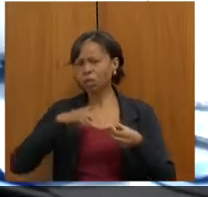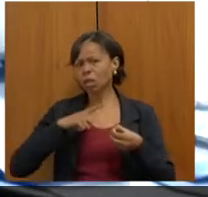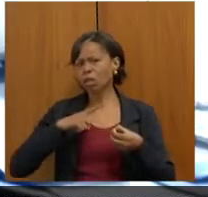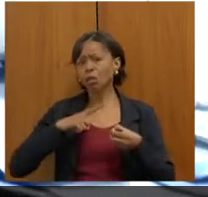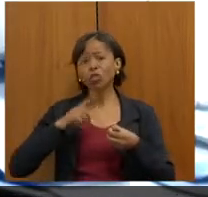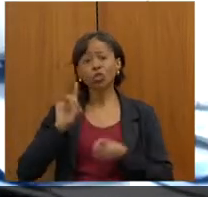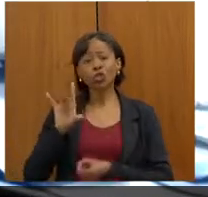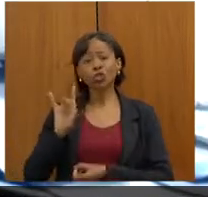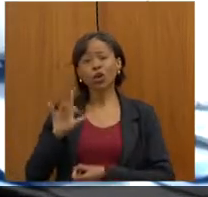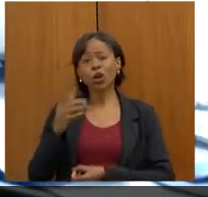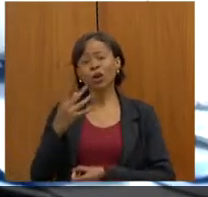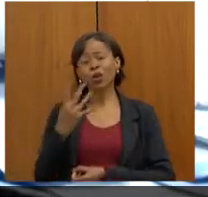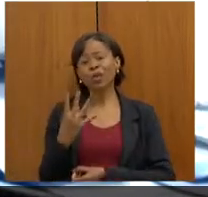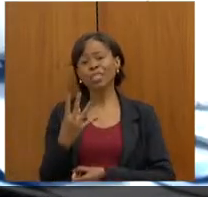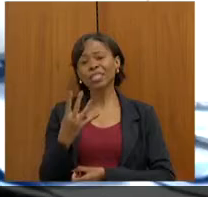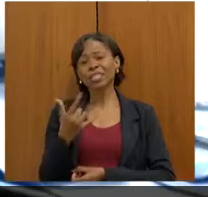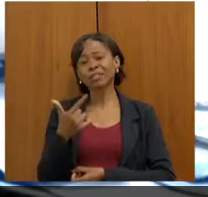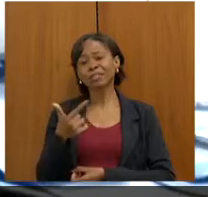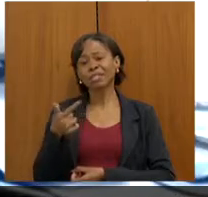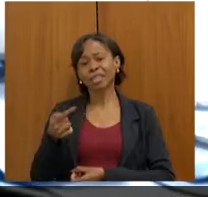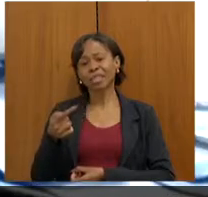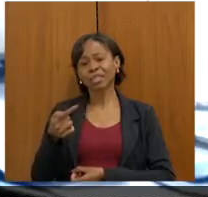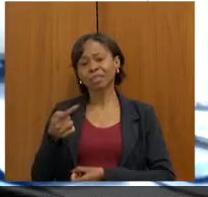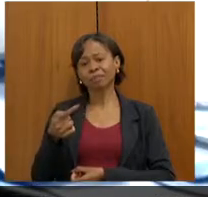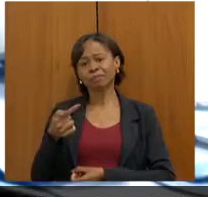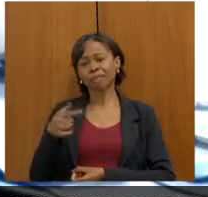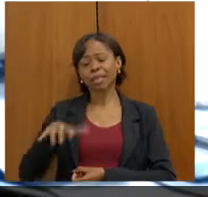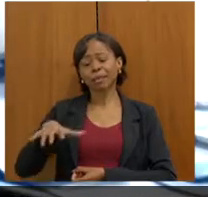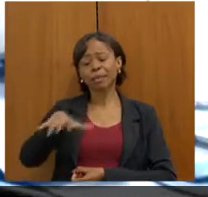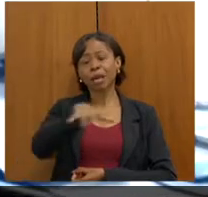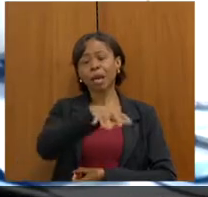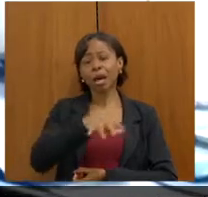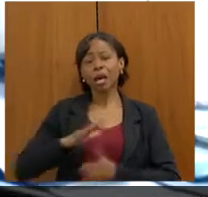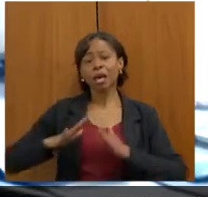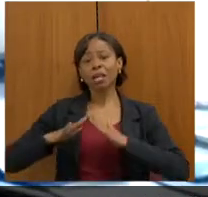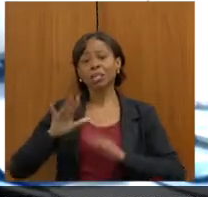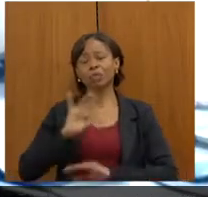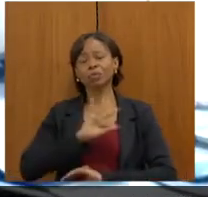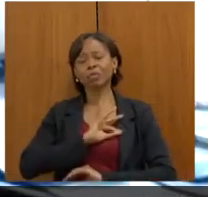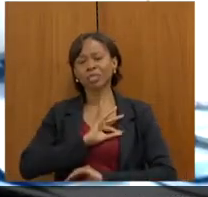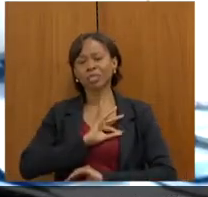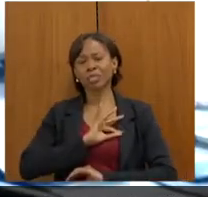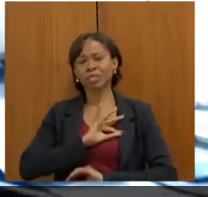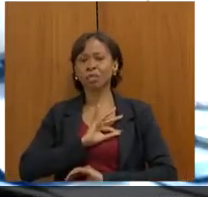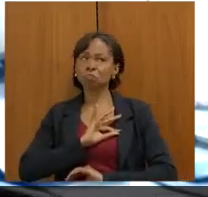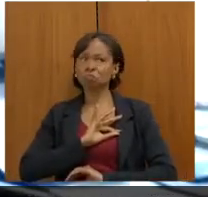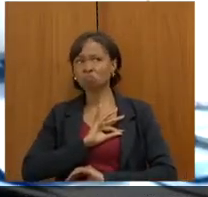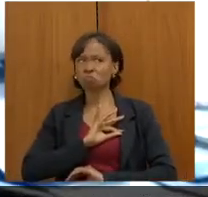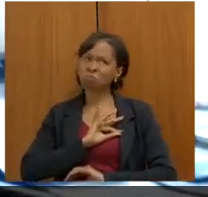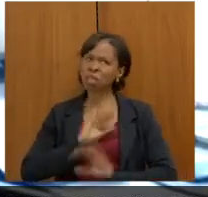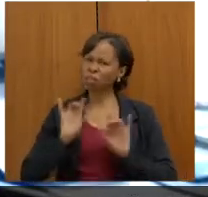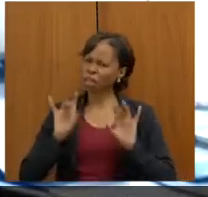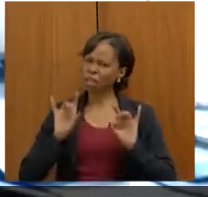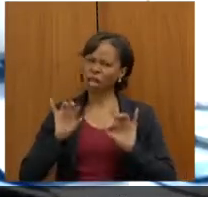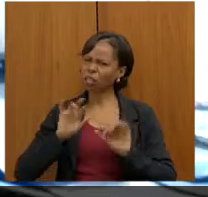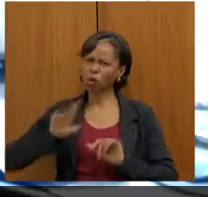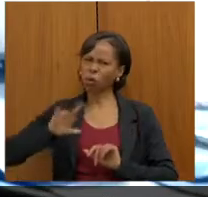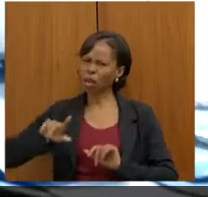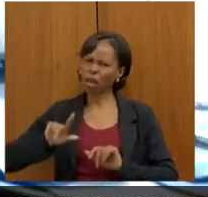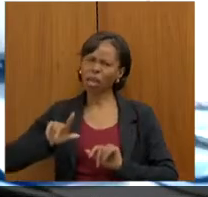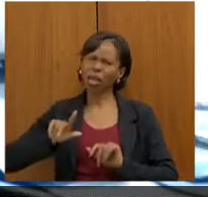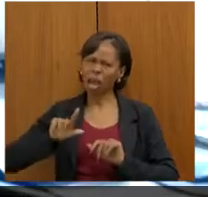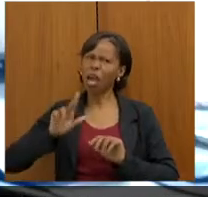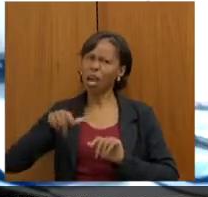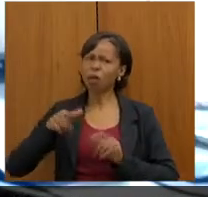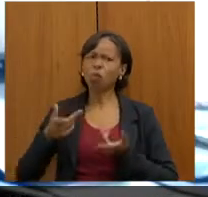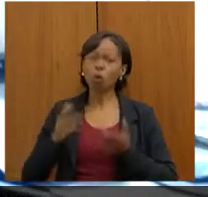427 Delegacia de Picuí né eu não imagino potencializadas ela atendimento de crimes contra